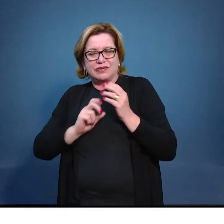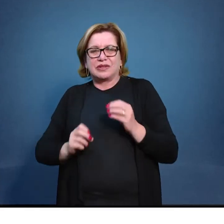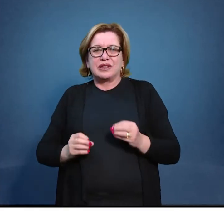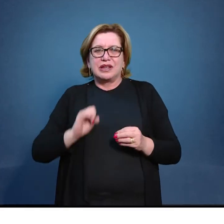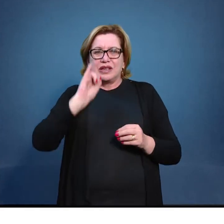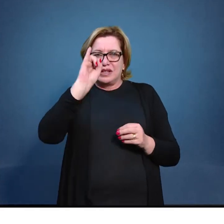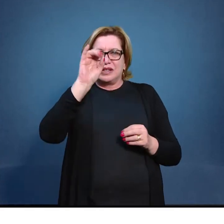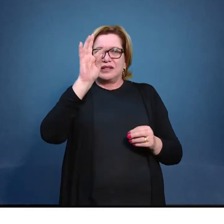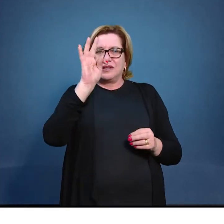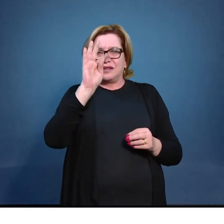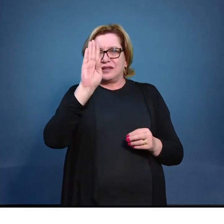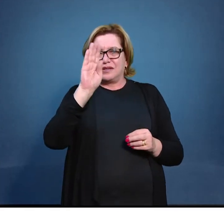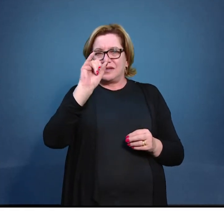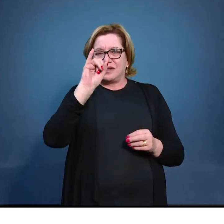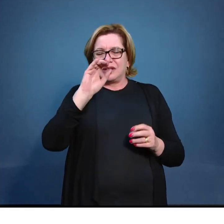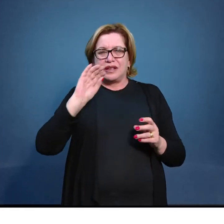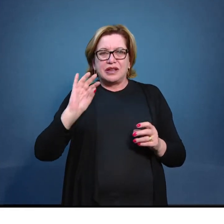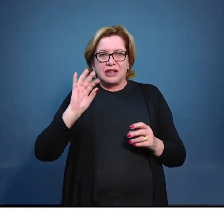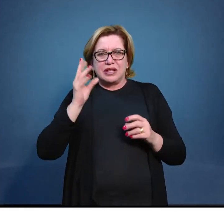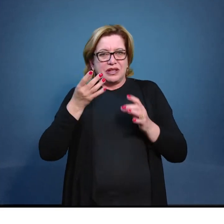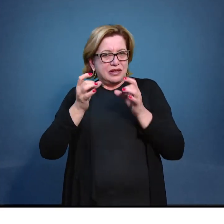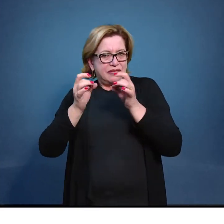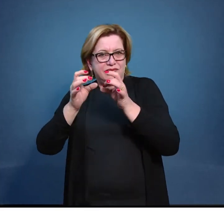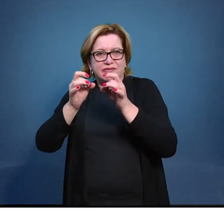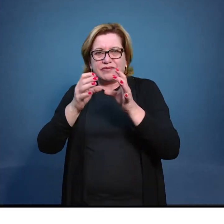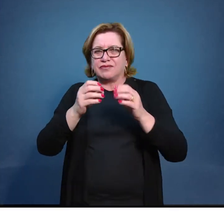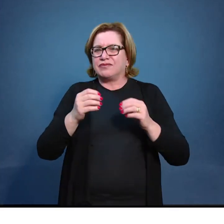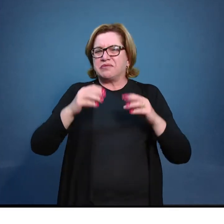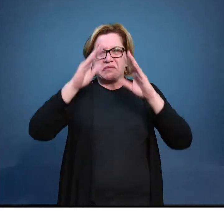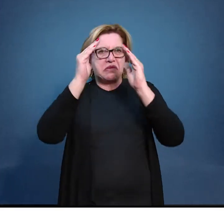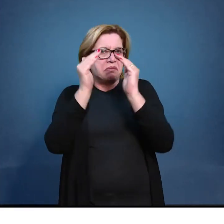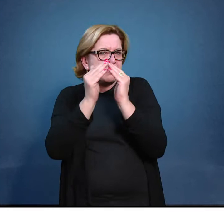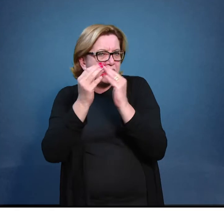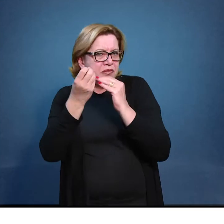quando ocorre uma transação, uma venda de um bem imóvel,